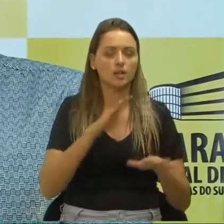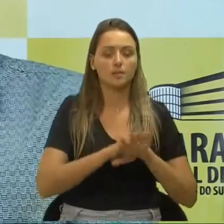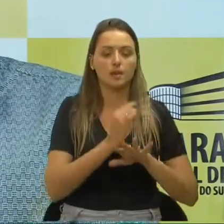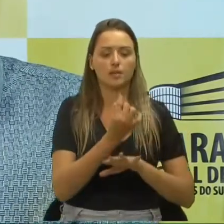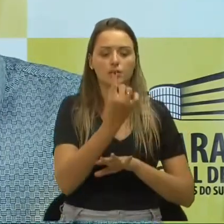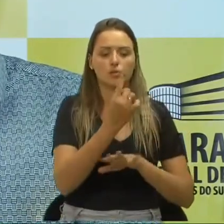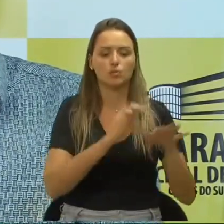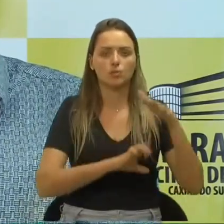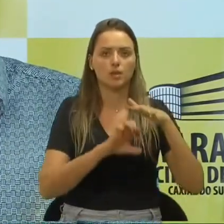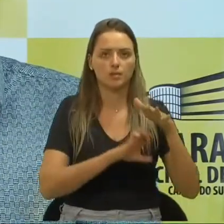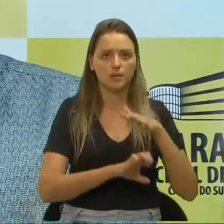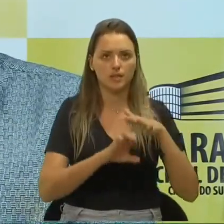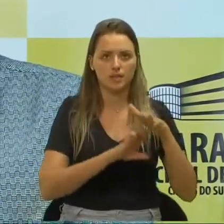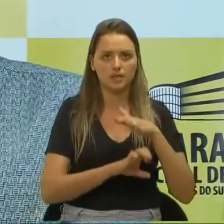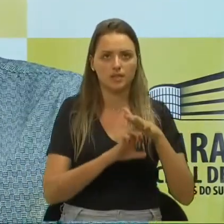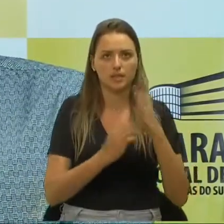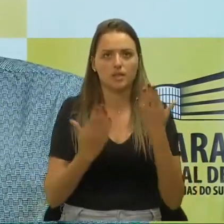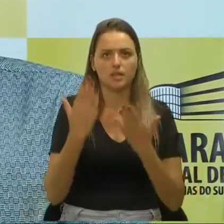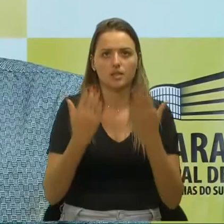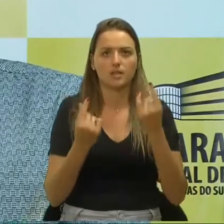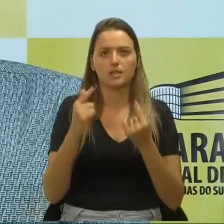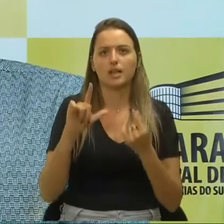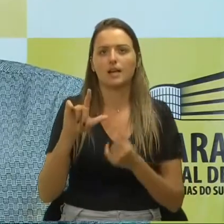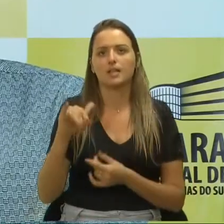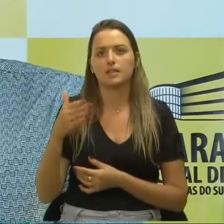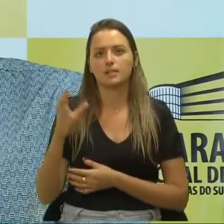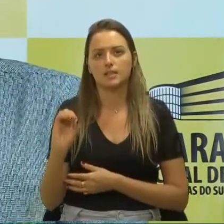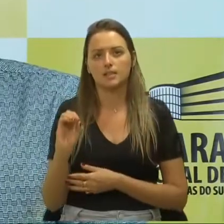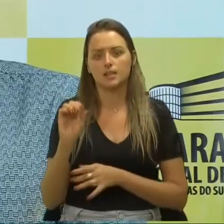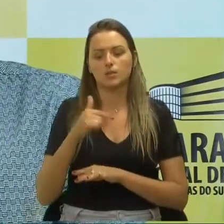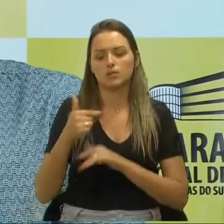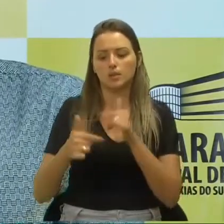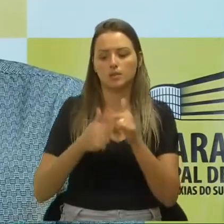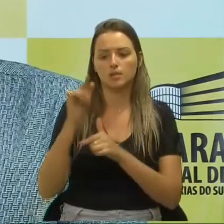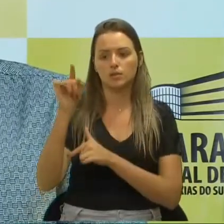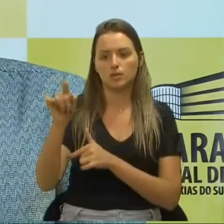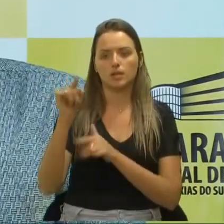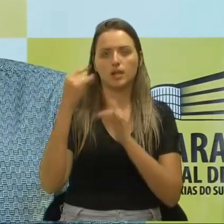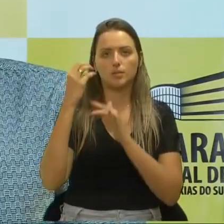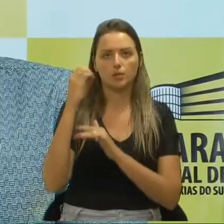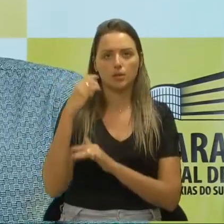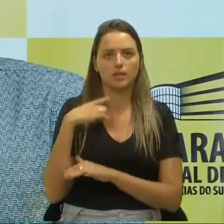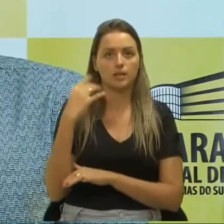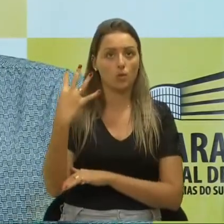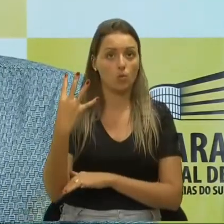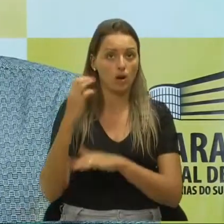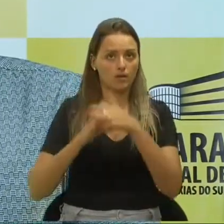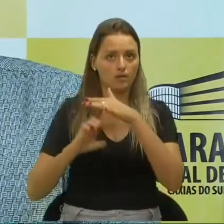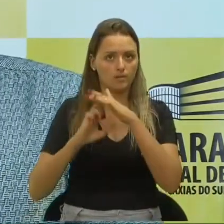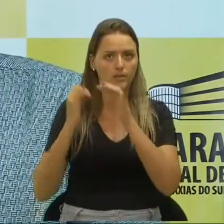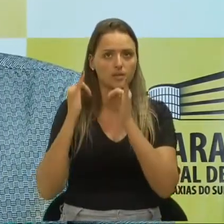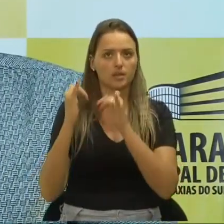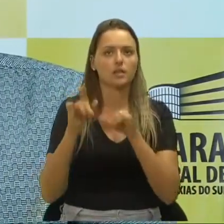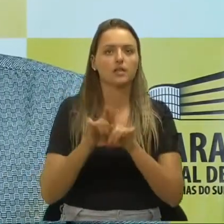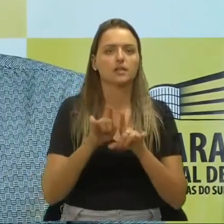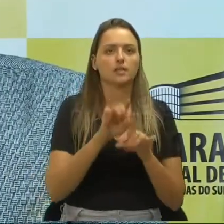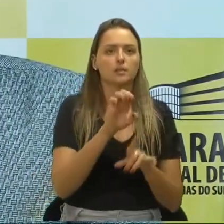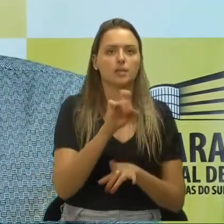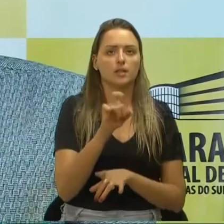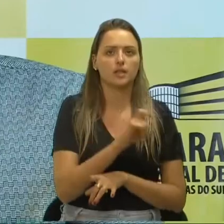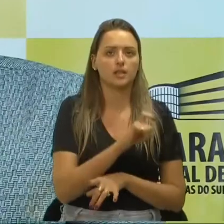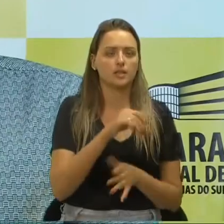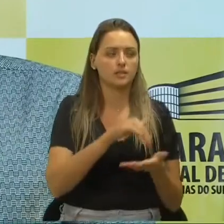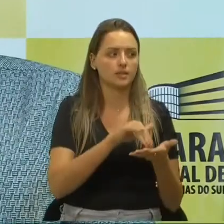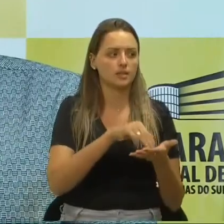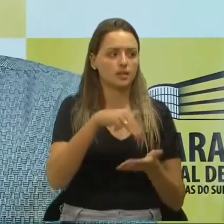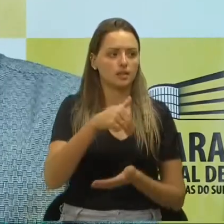uma empresa na concessão do transporte público lá em Porto Alegre, são 4. A gente vai estar trazendo aqui o ex-secretário